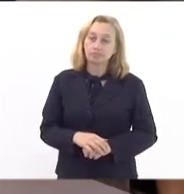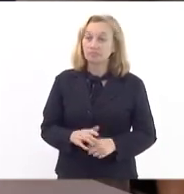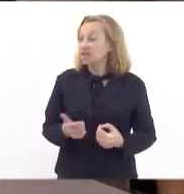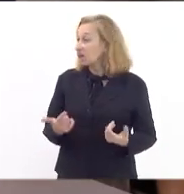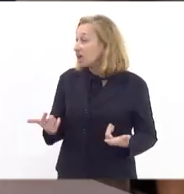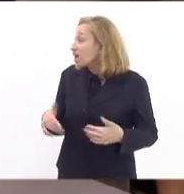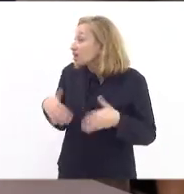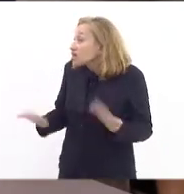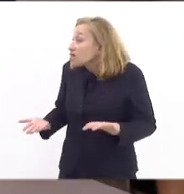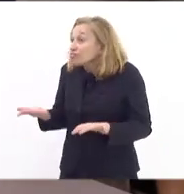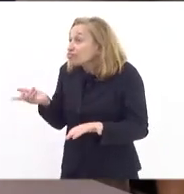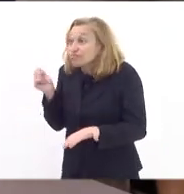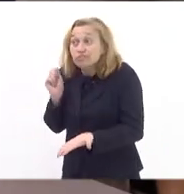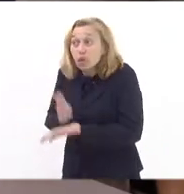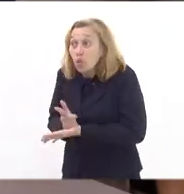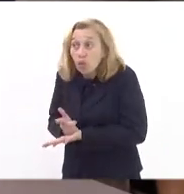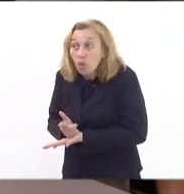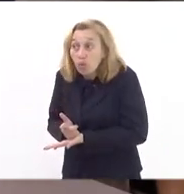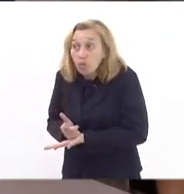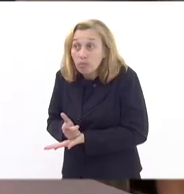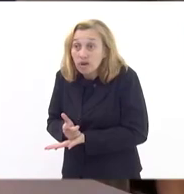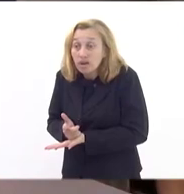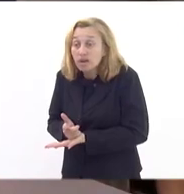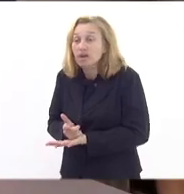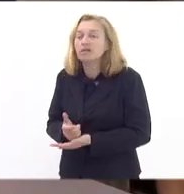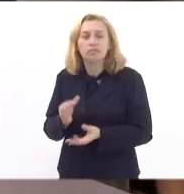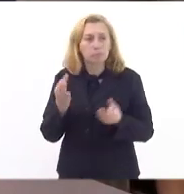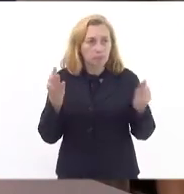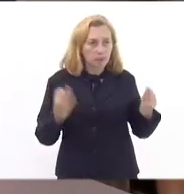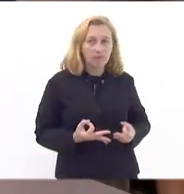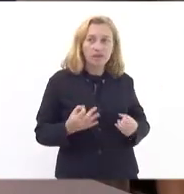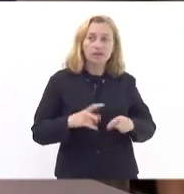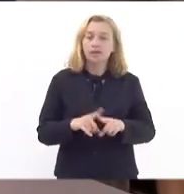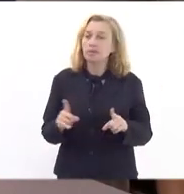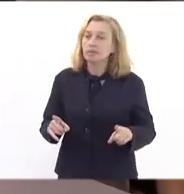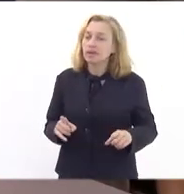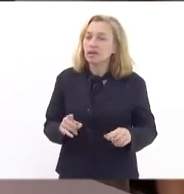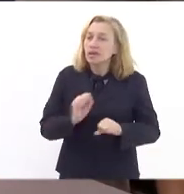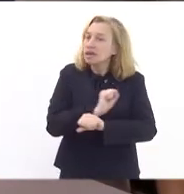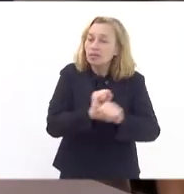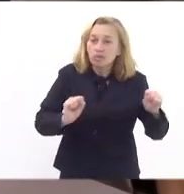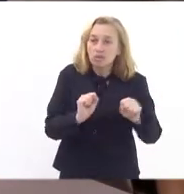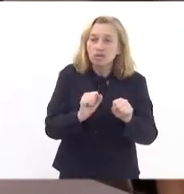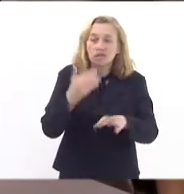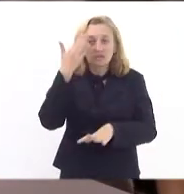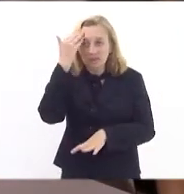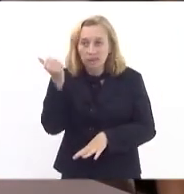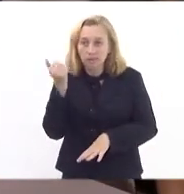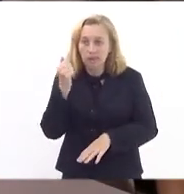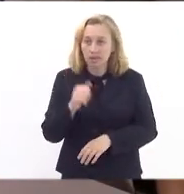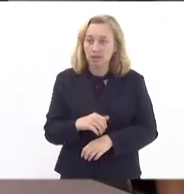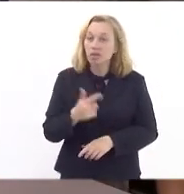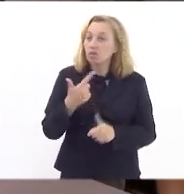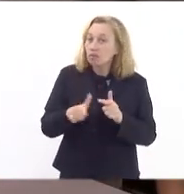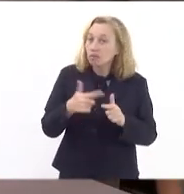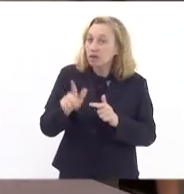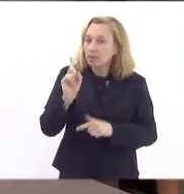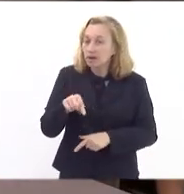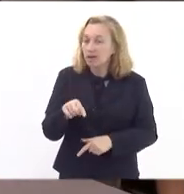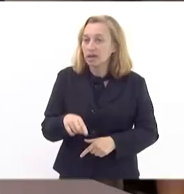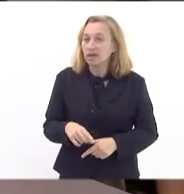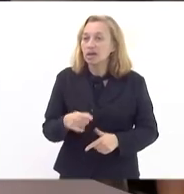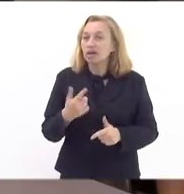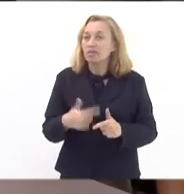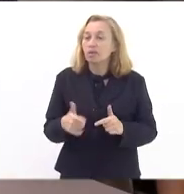lá então não compra já interesse atrás não se eu comprar o material perfeito mas é porque impossível identificar o problema é esse